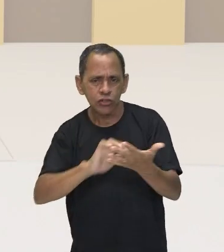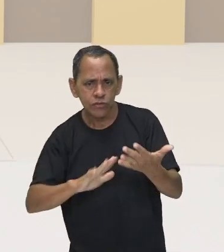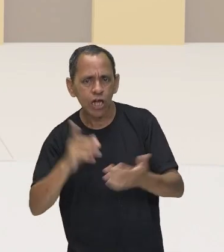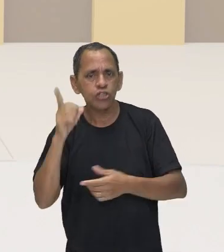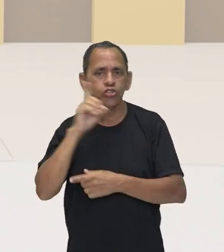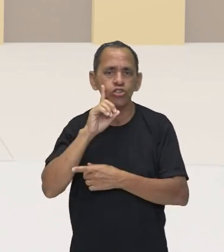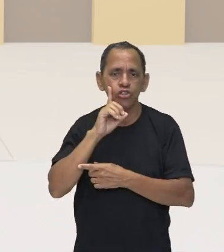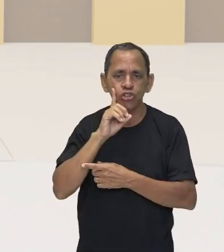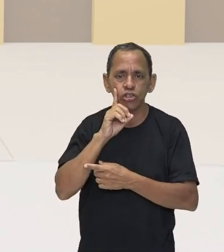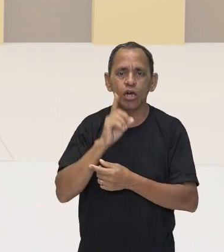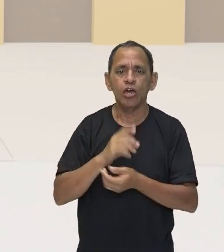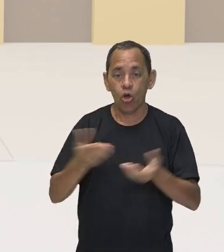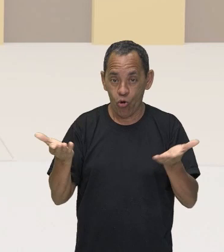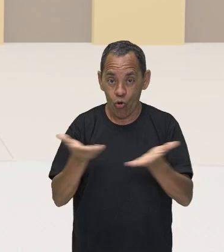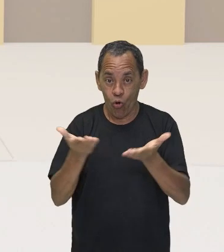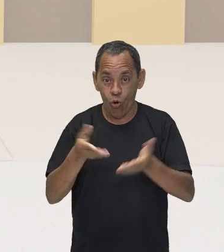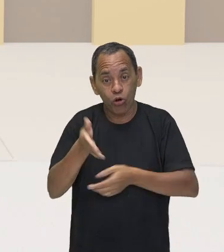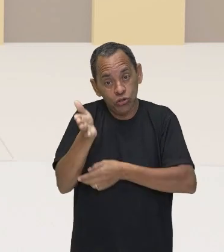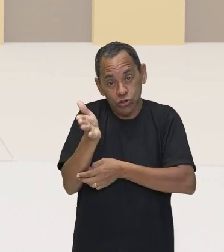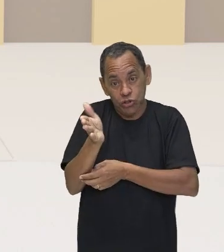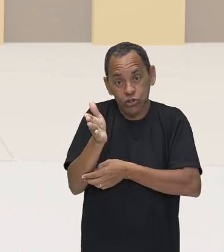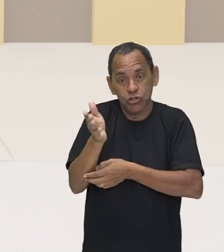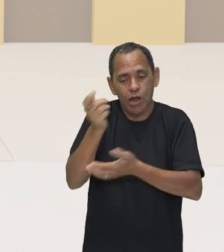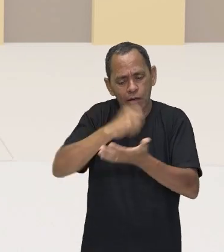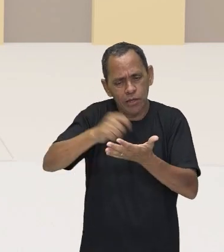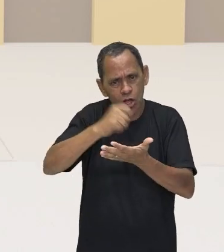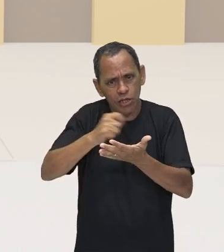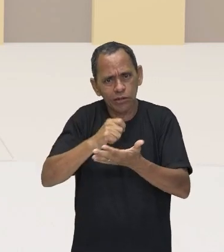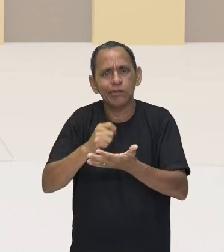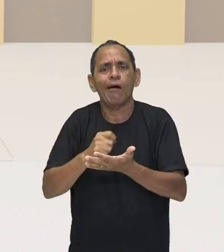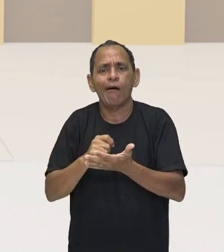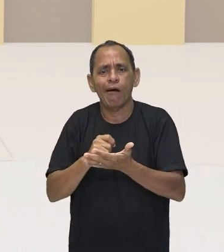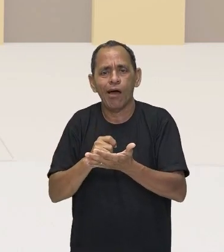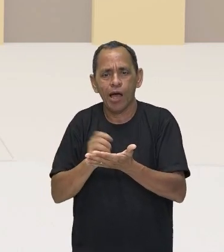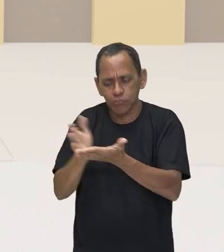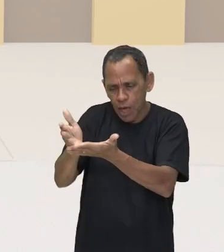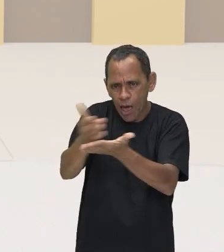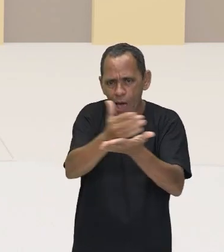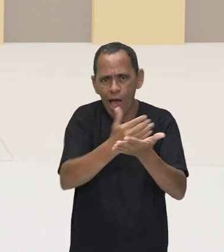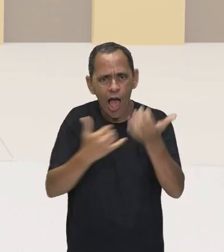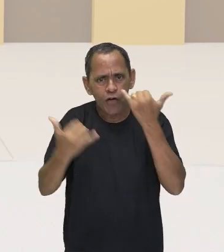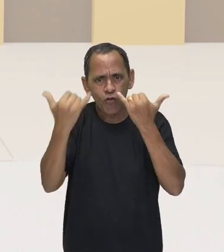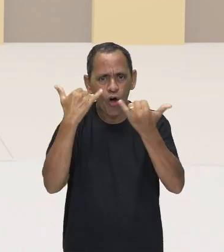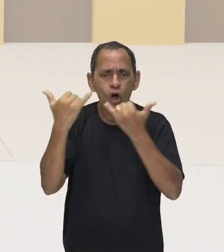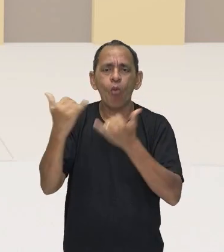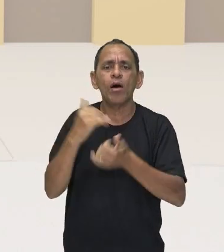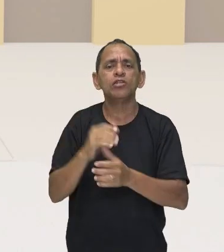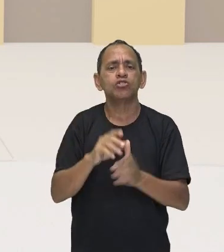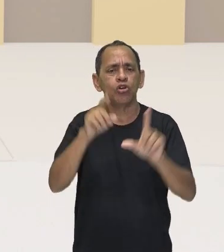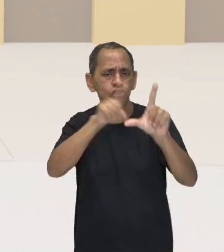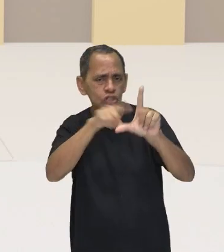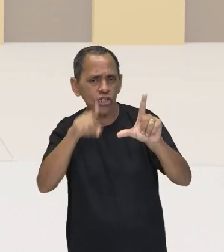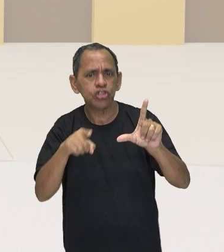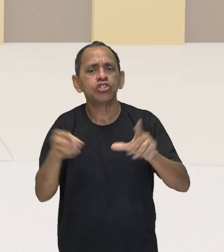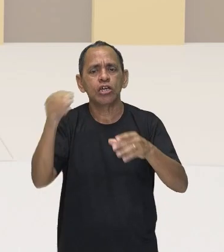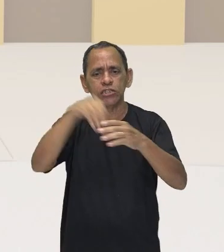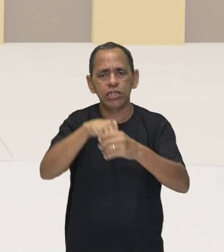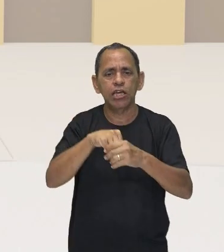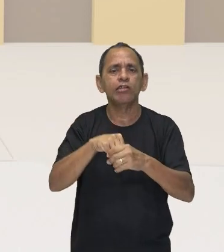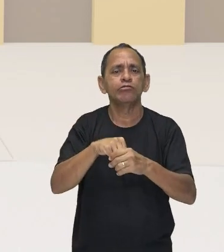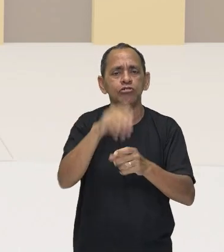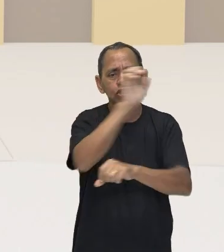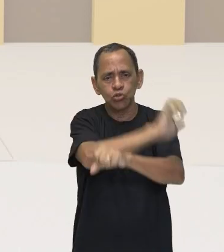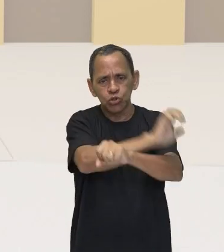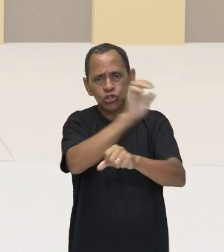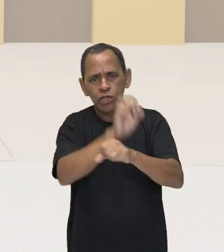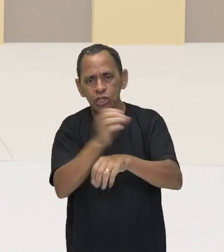que nós estamos vendo, então, os índices estatísticos dos tipos de violência, então, no nosso estado, como é que anda, então, aí